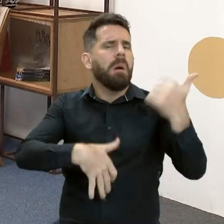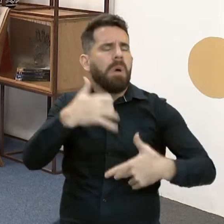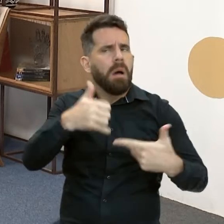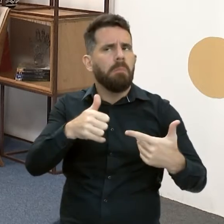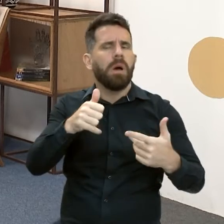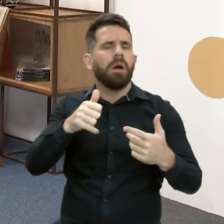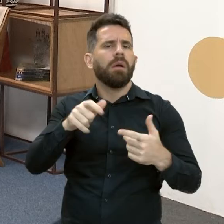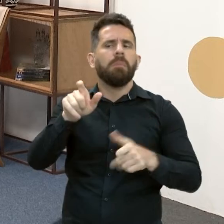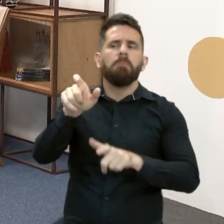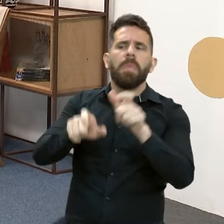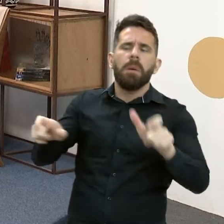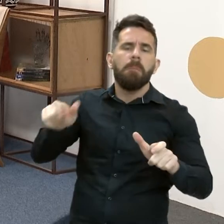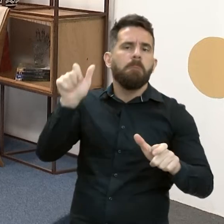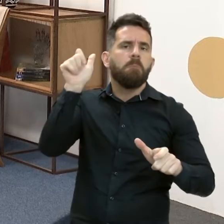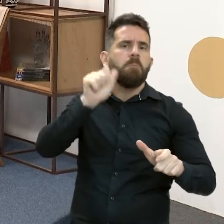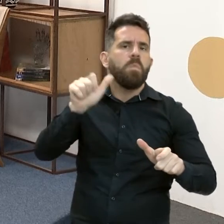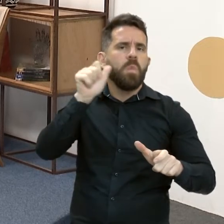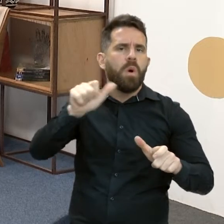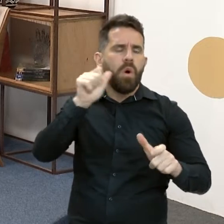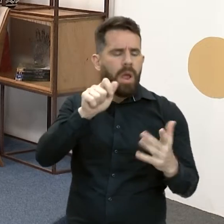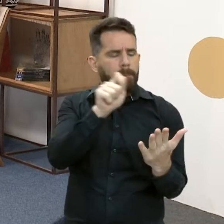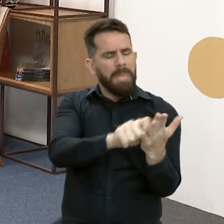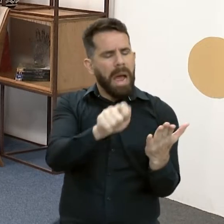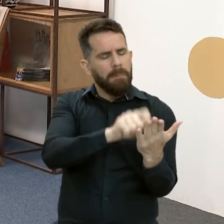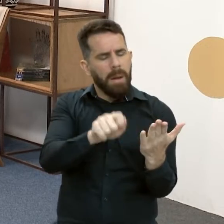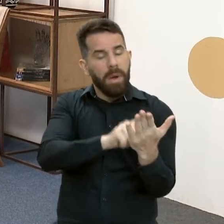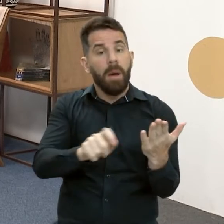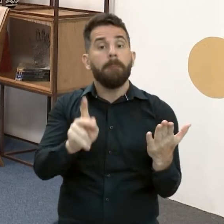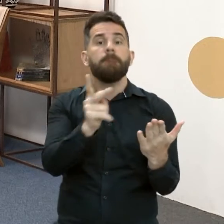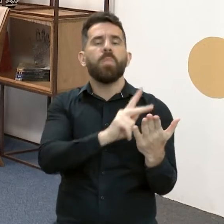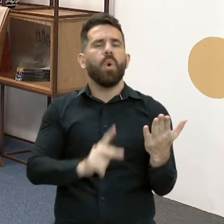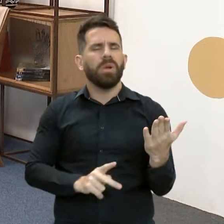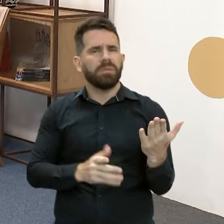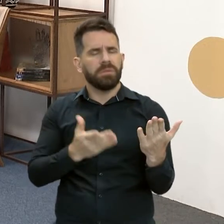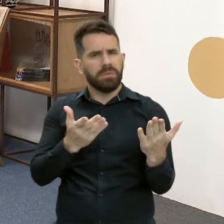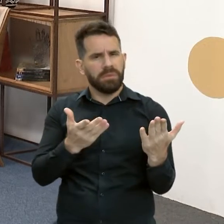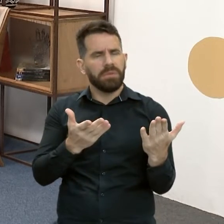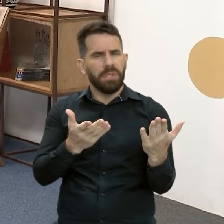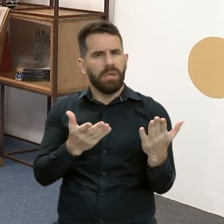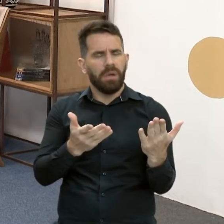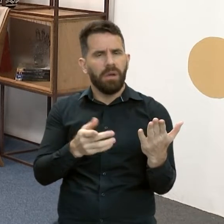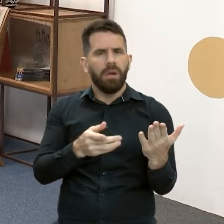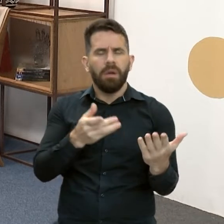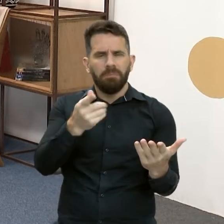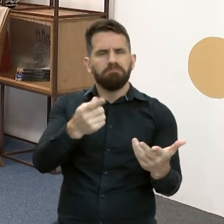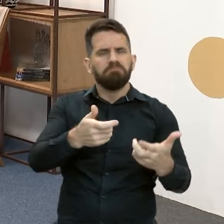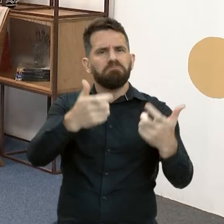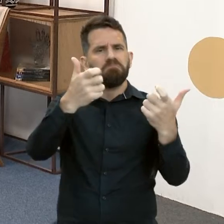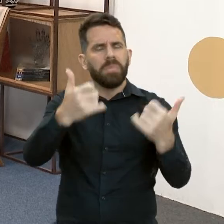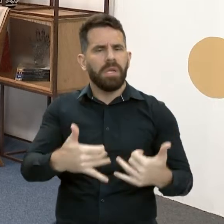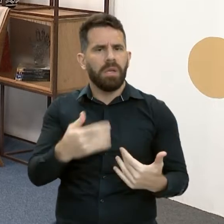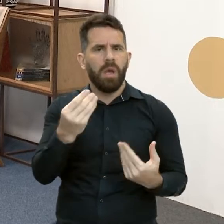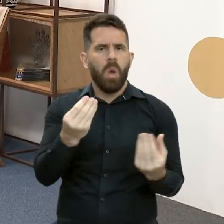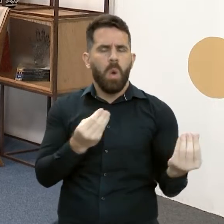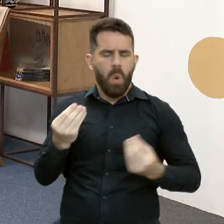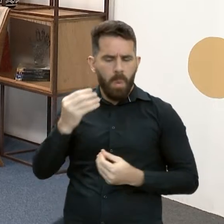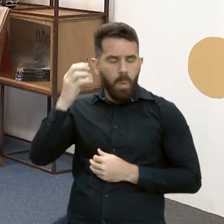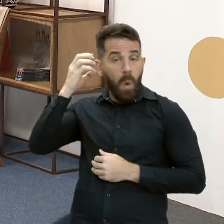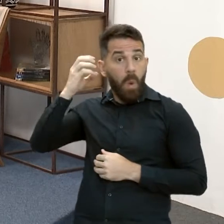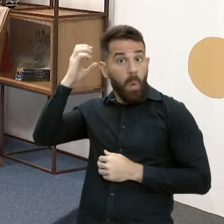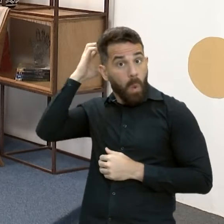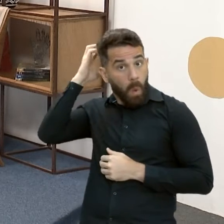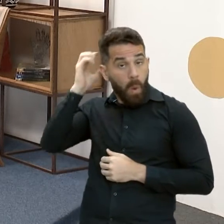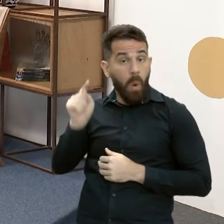ela traz para essa obra. Queria que você falasse um pouco mais sobre esse olhar da Cora Coralina, sobre